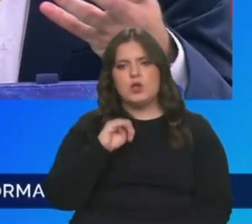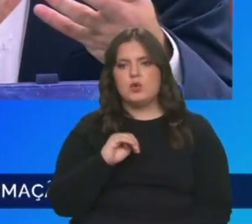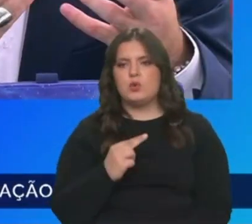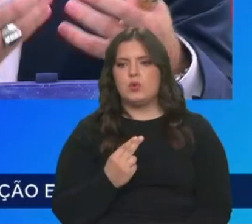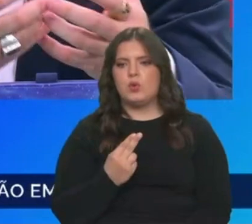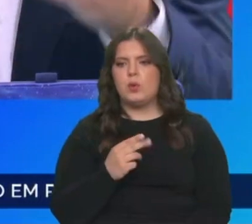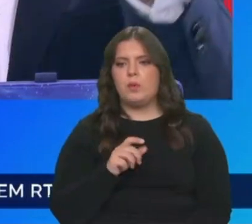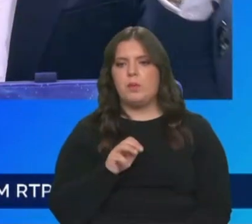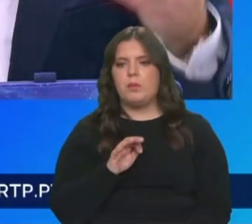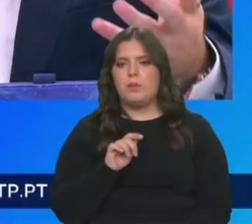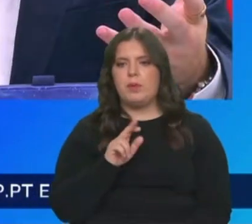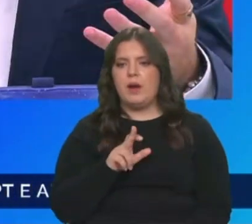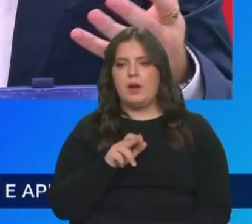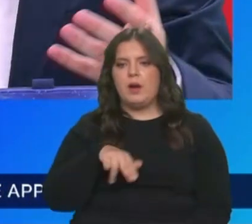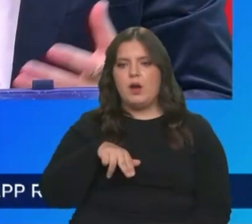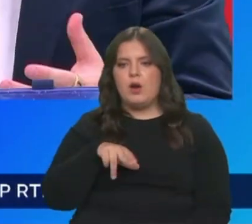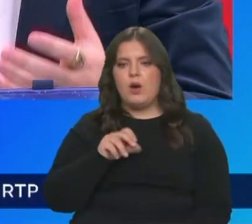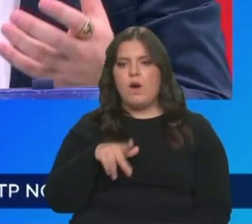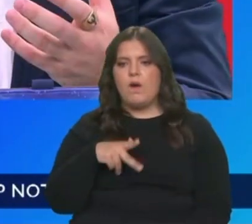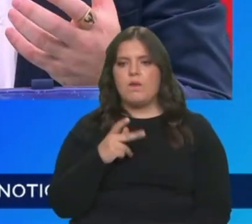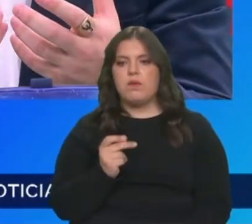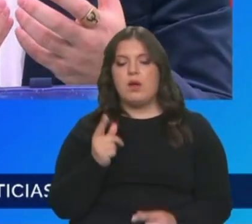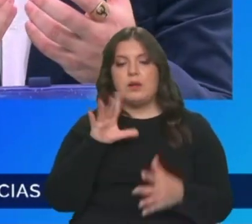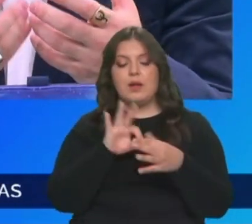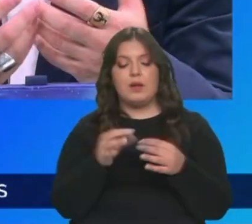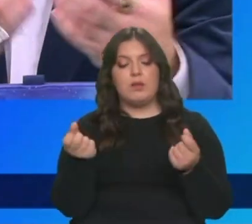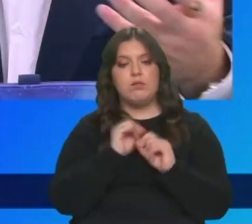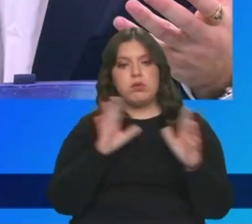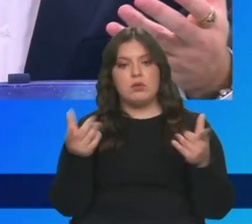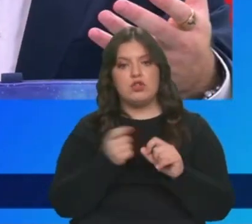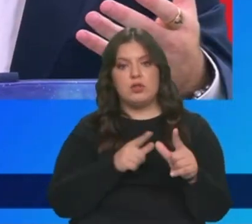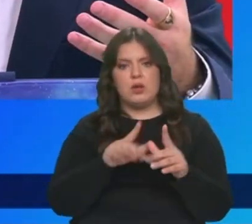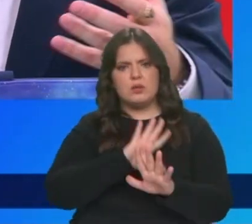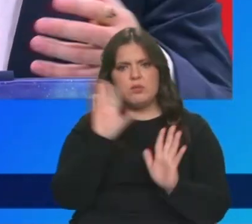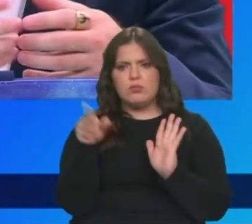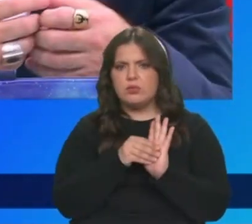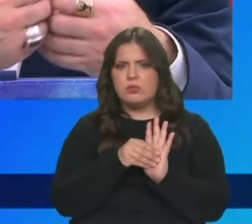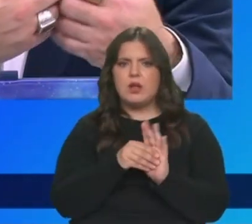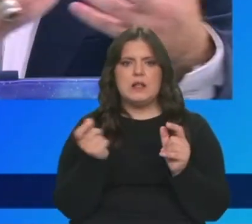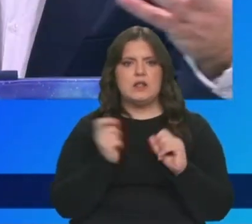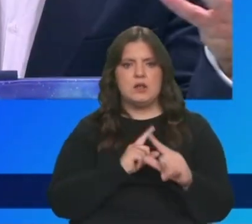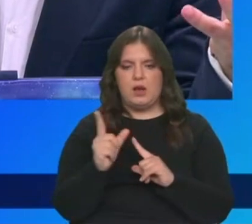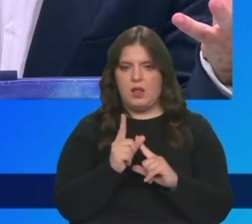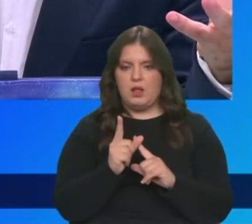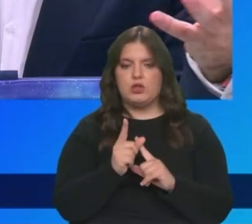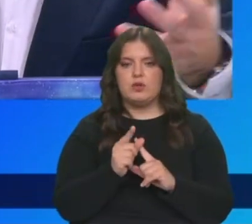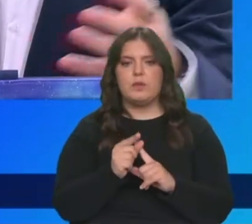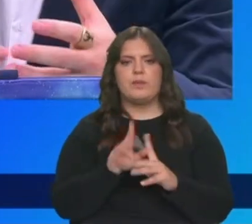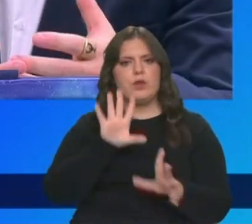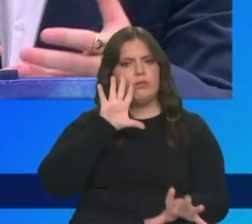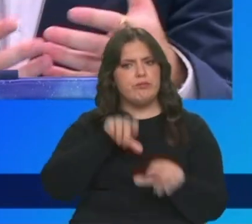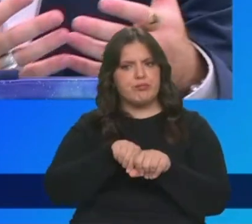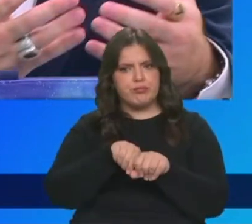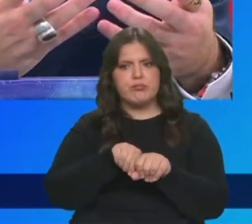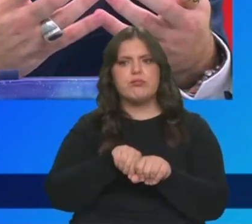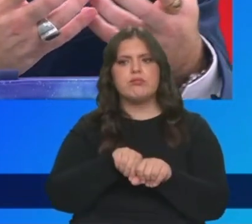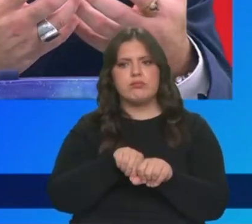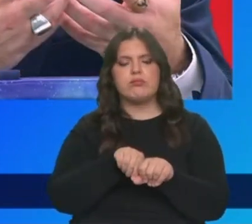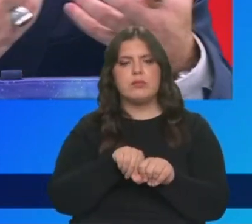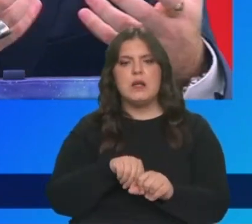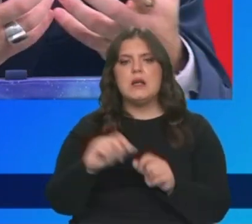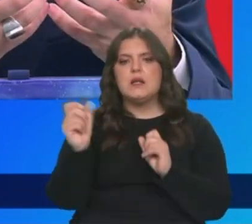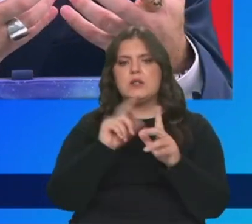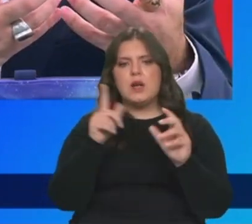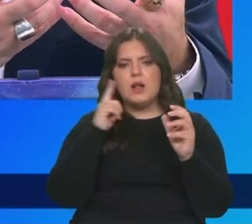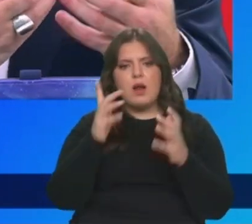supernova, que é associado a uma explosão de estrela, e são as explosões totais de estrelas, ou seja, são totalmente destrutivas. Portanto, quando temos estrelas de